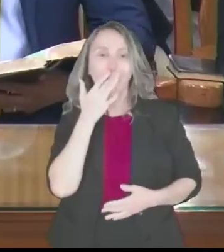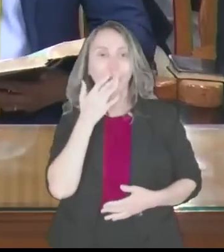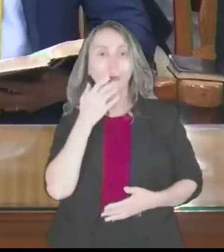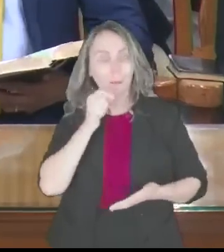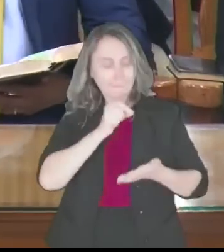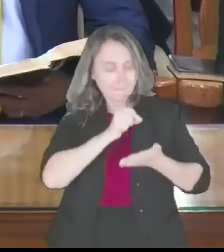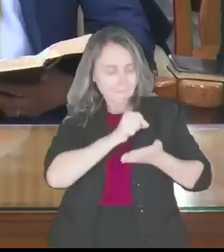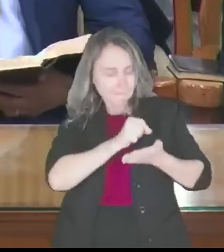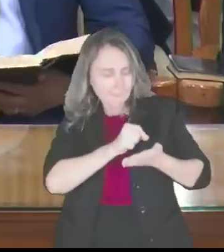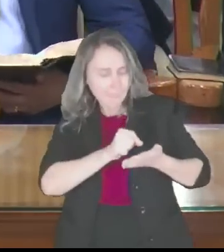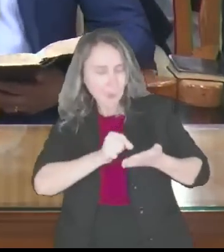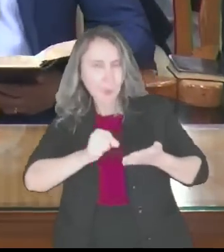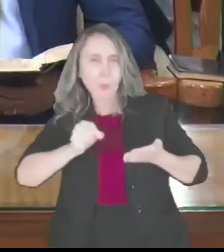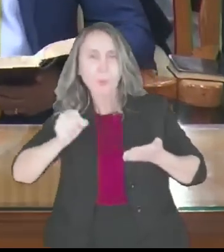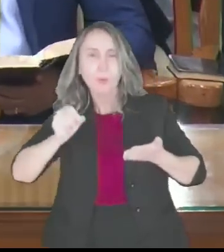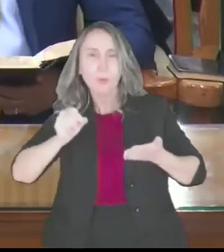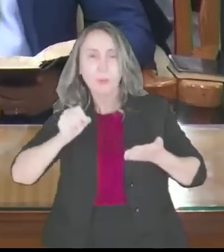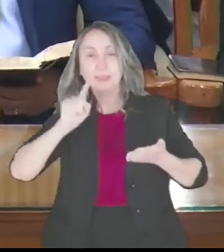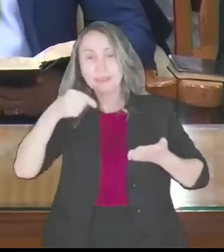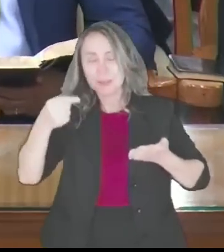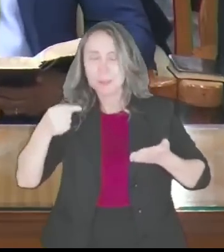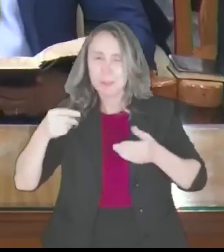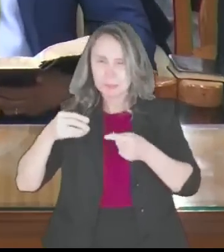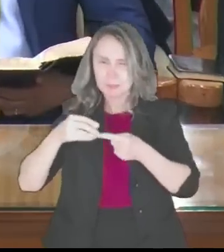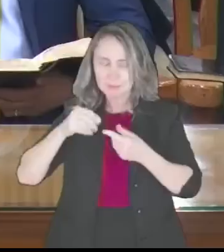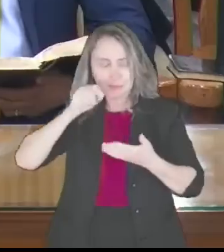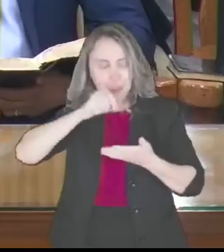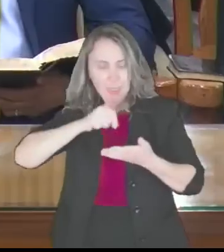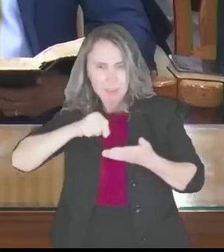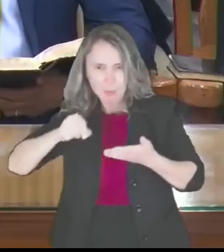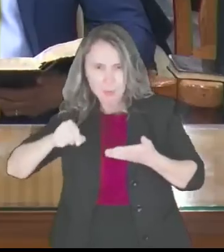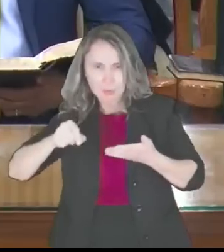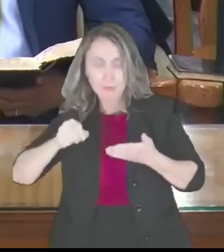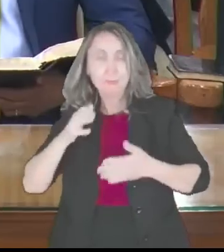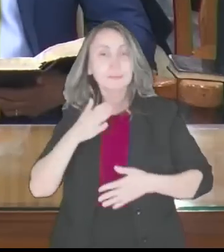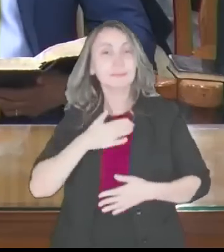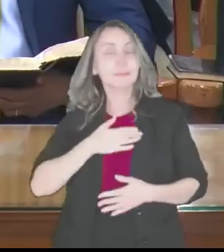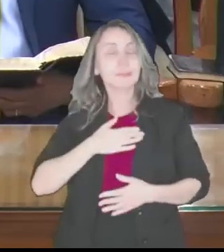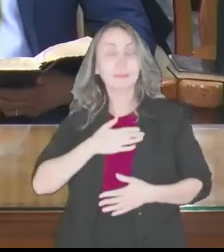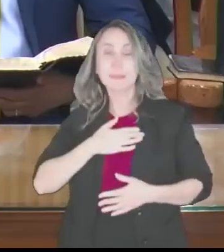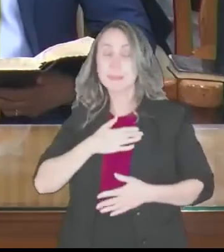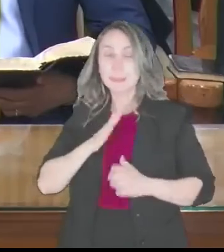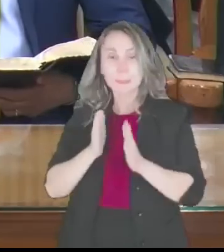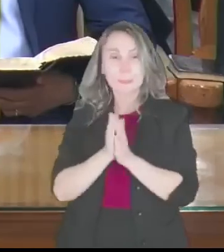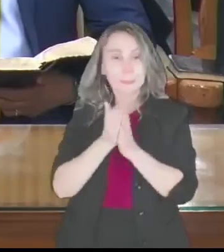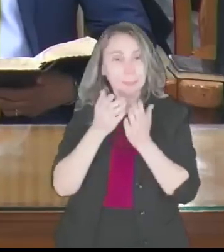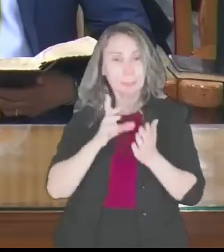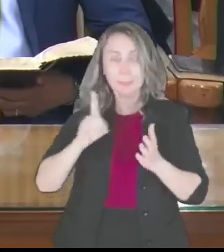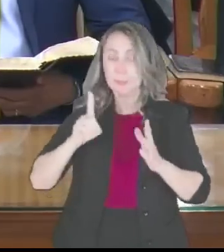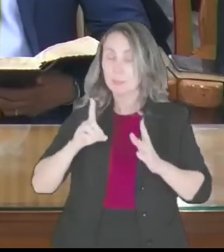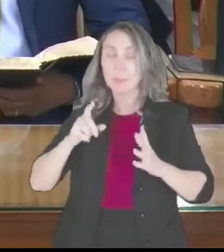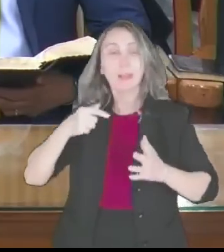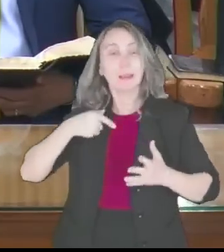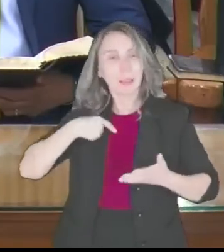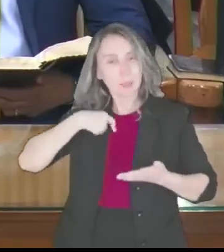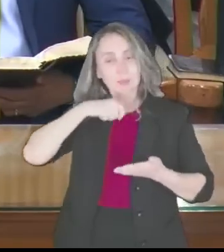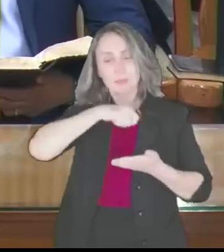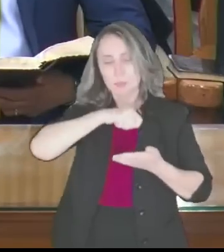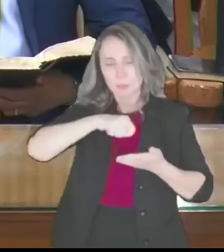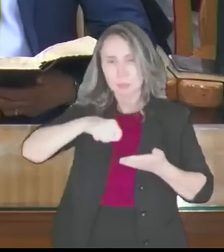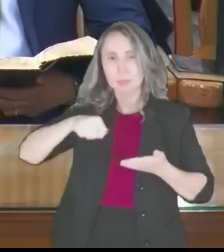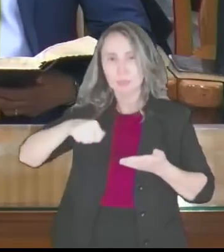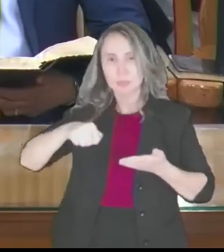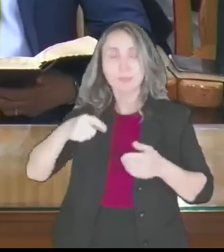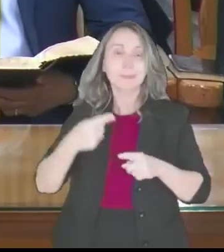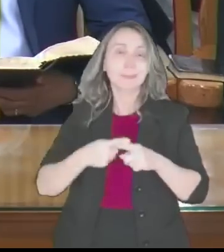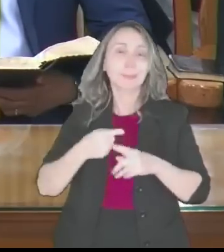marca o texto e você faz alguma anotação. Minha Bíblia, toda anotada. É toda anotada porque minha cabeça não é muito boa. E